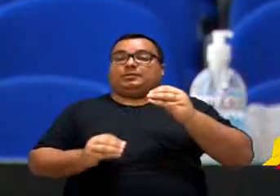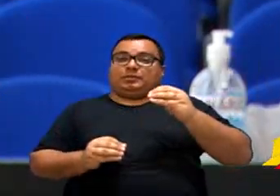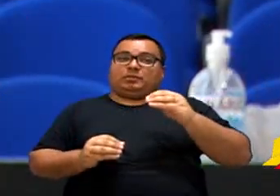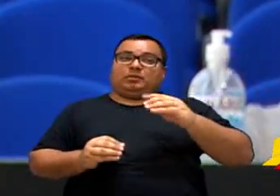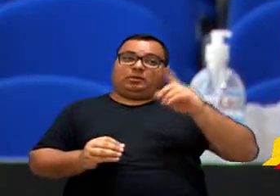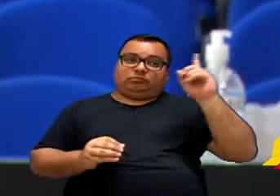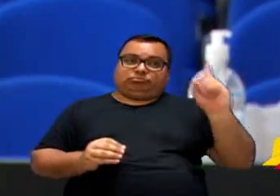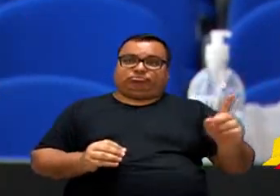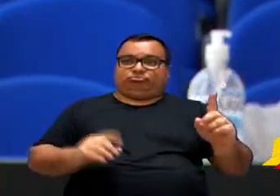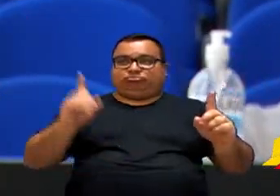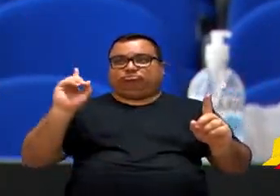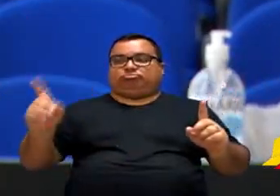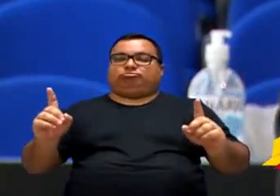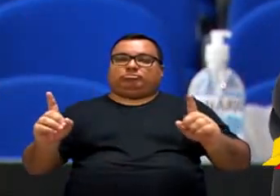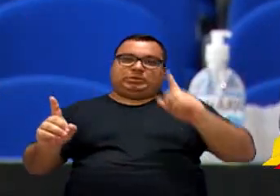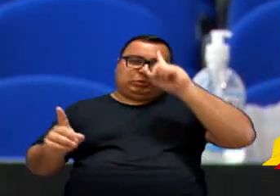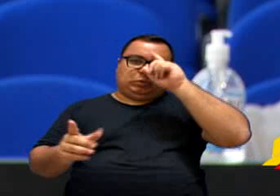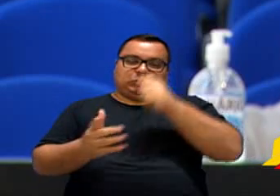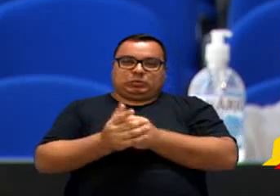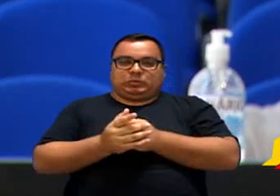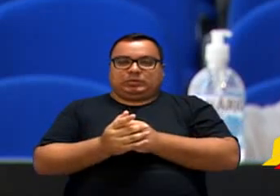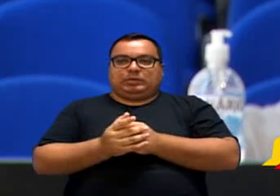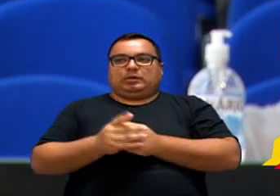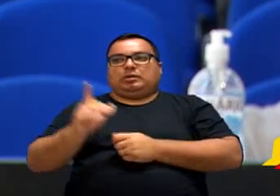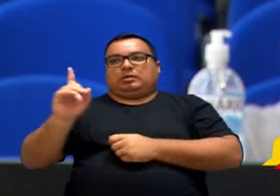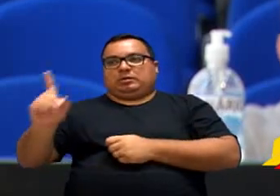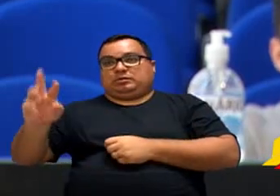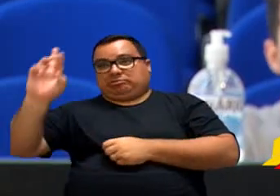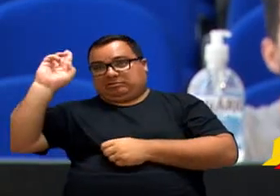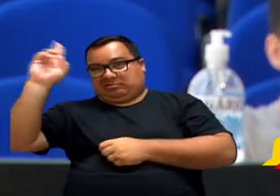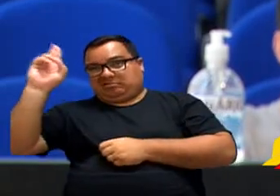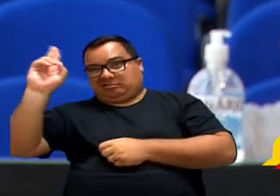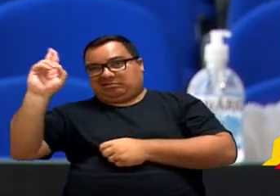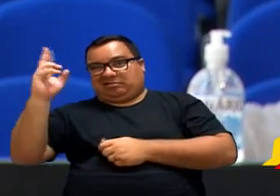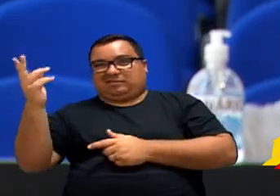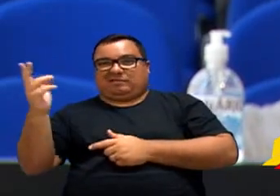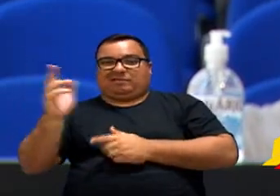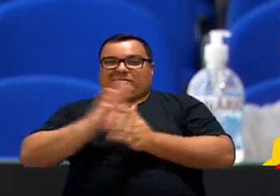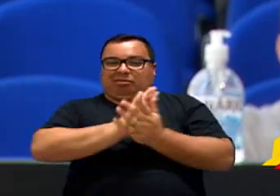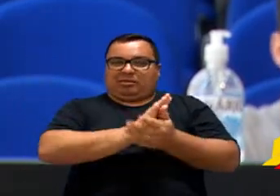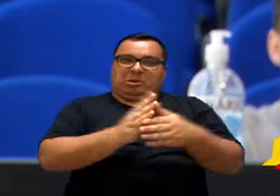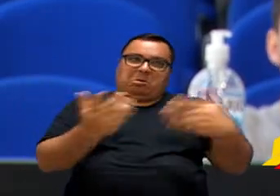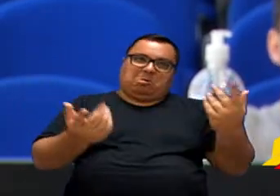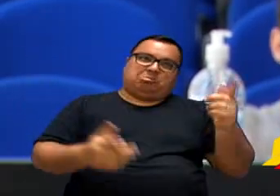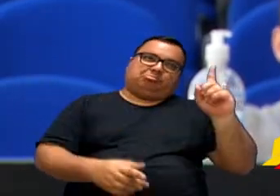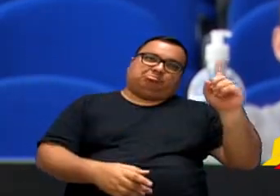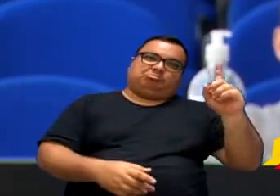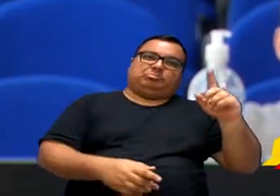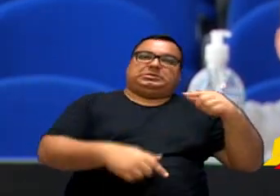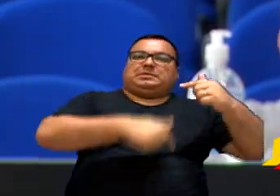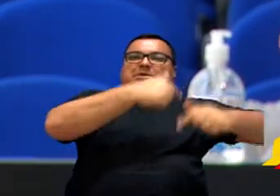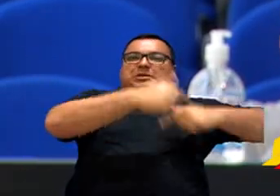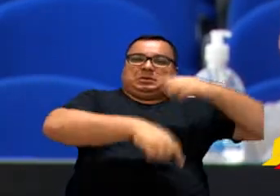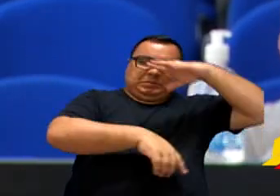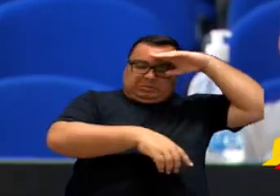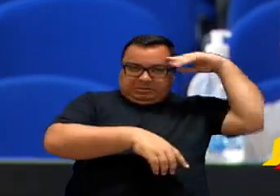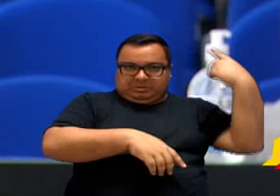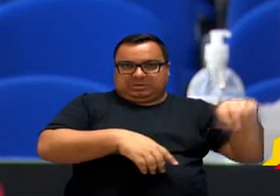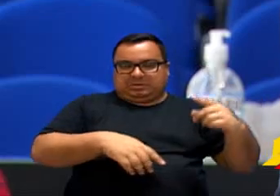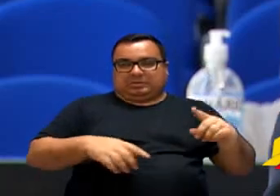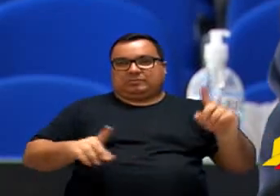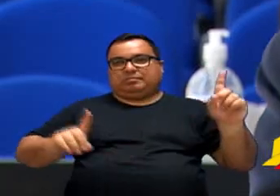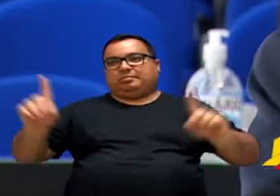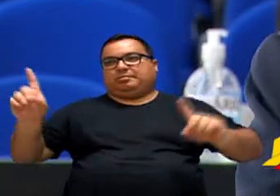você está do lado do trabalhador, ou você está do lado de quem explora muitas vezes o trabalhador. Isso é fato. Nós podemos ter essa visão